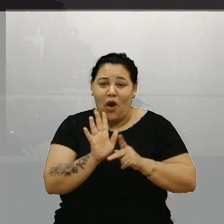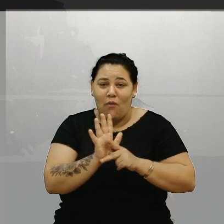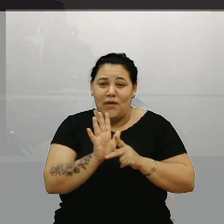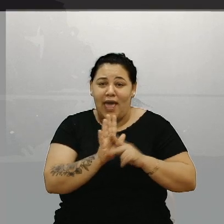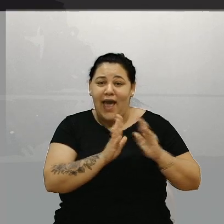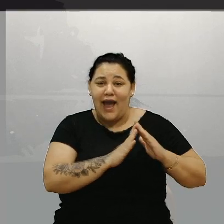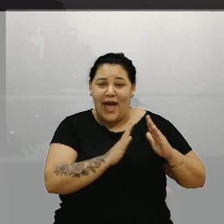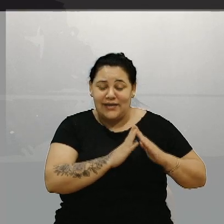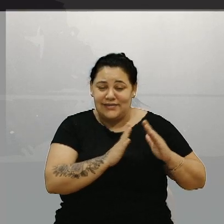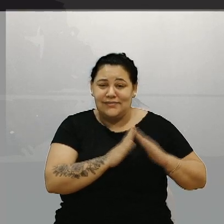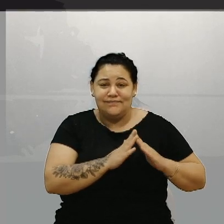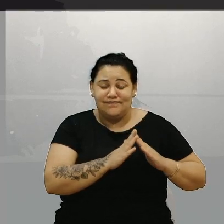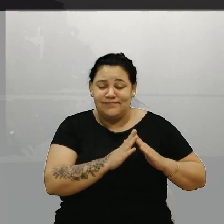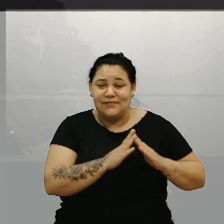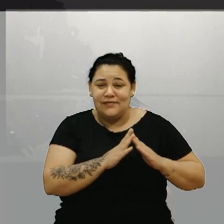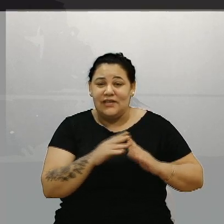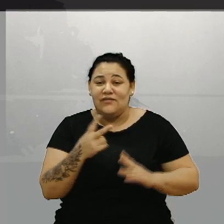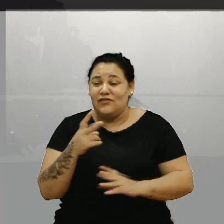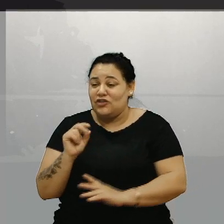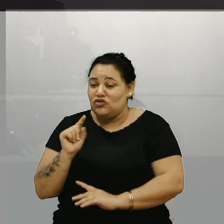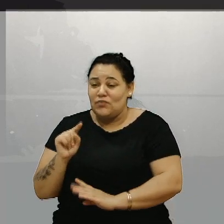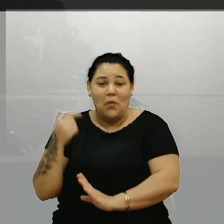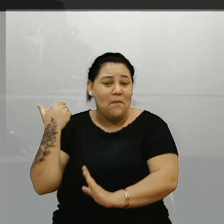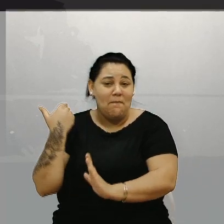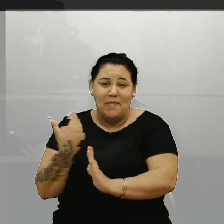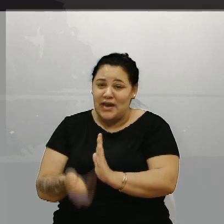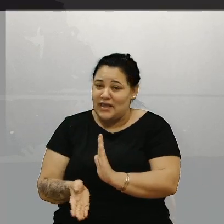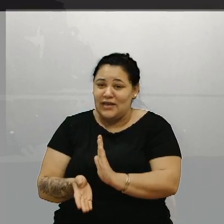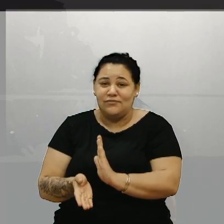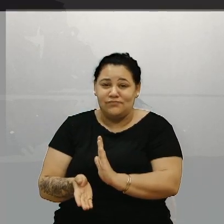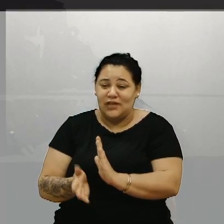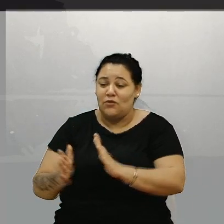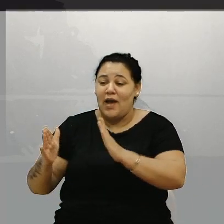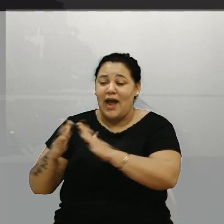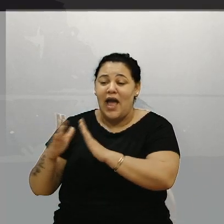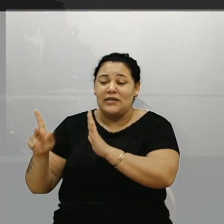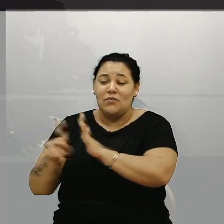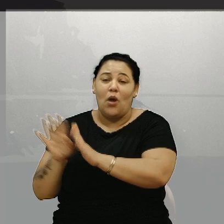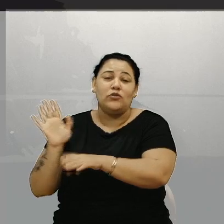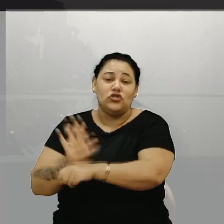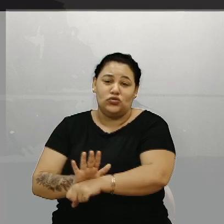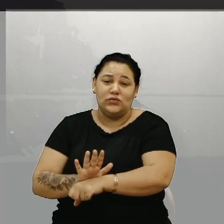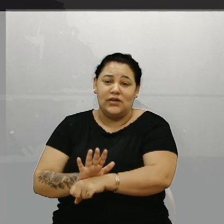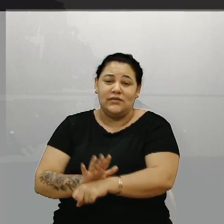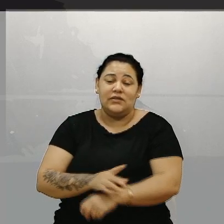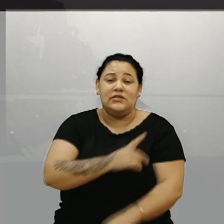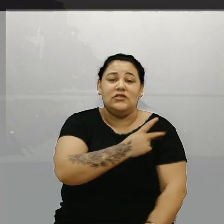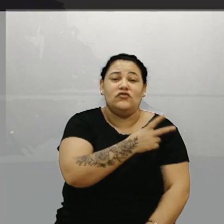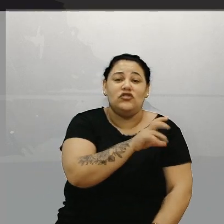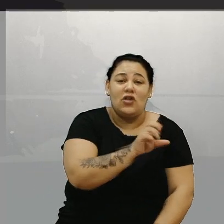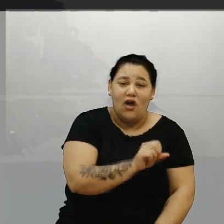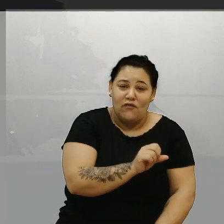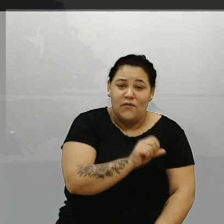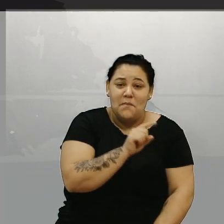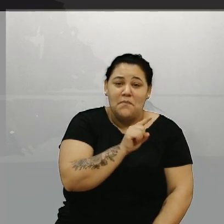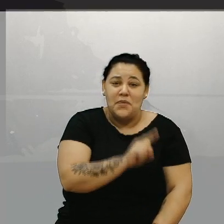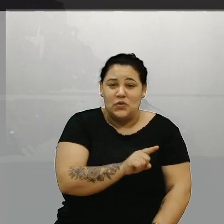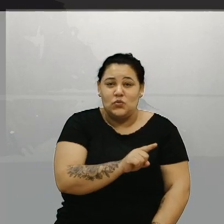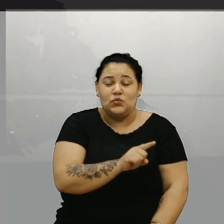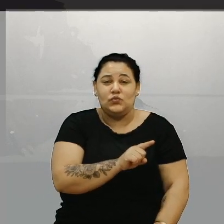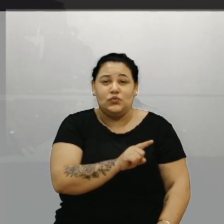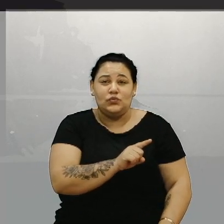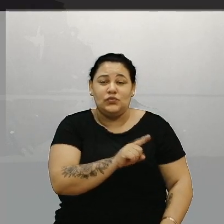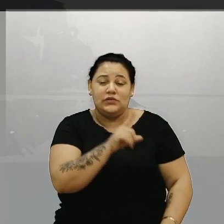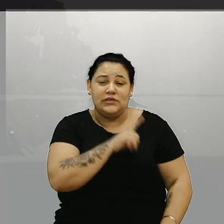mil desalojadas em abrigos e 129 mil hospedadas temporariamente em casas de familiares